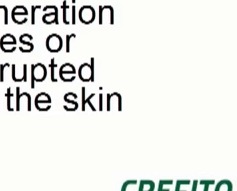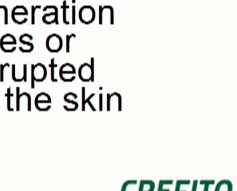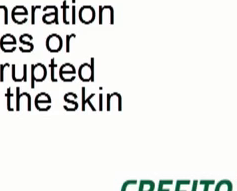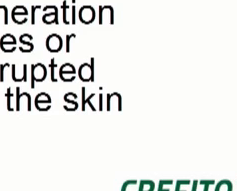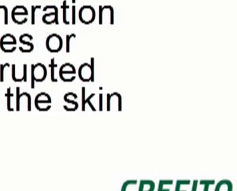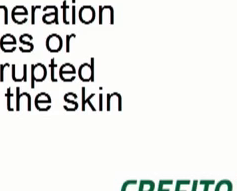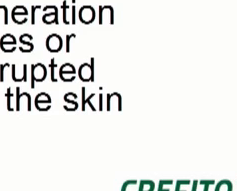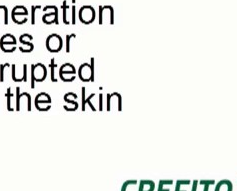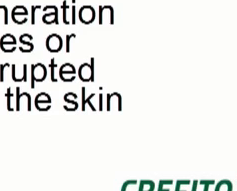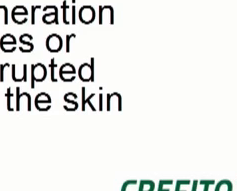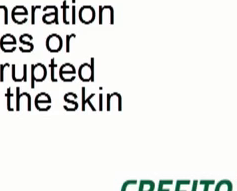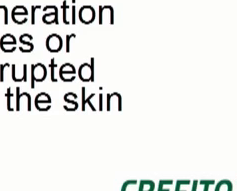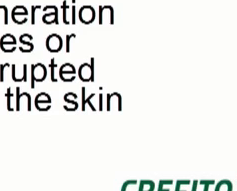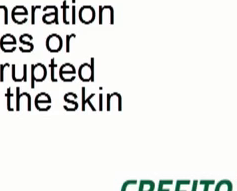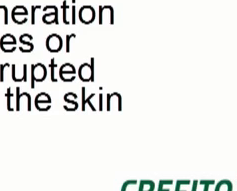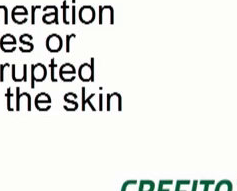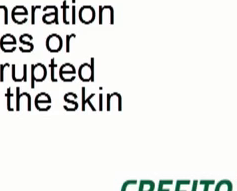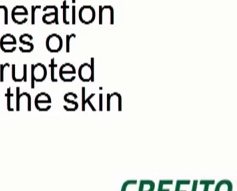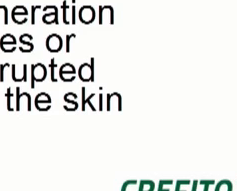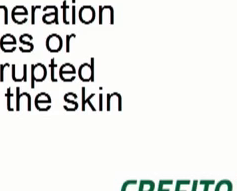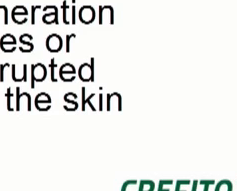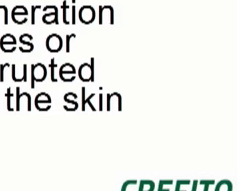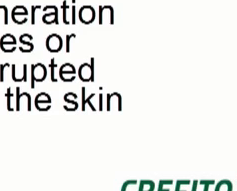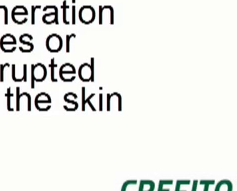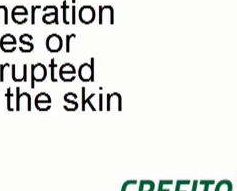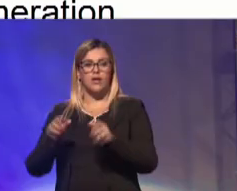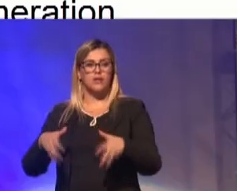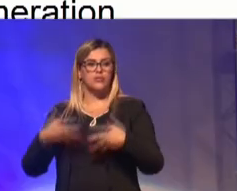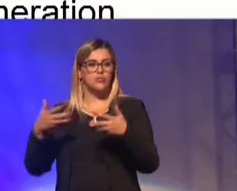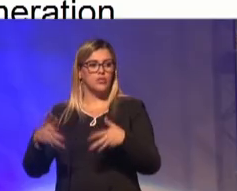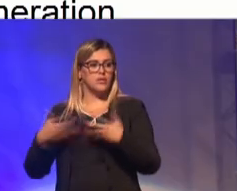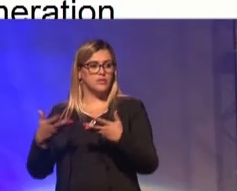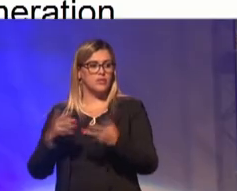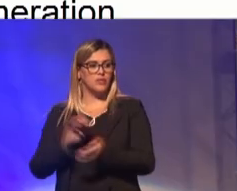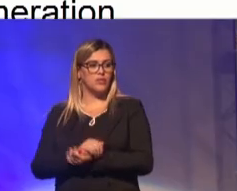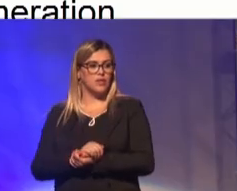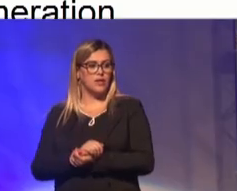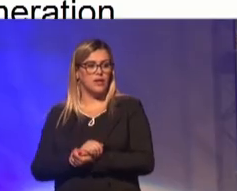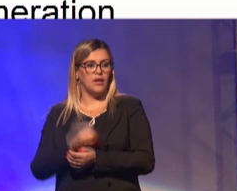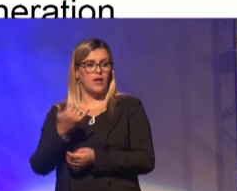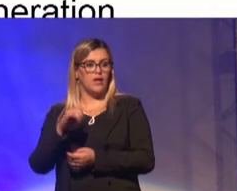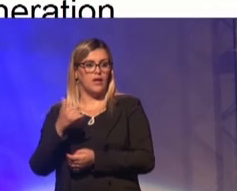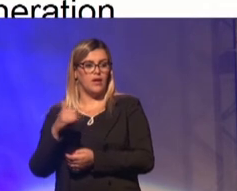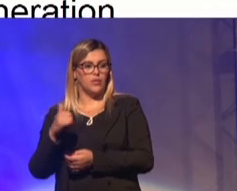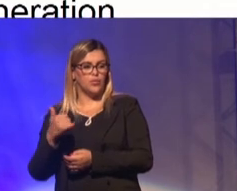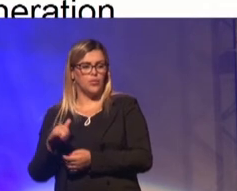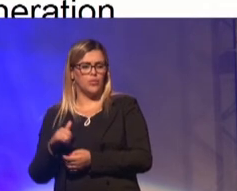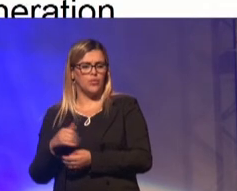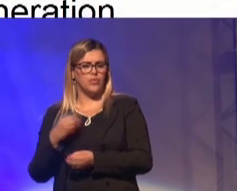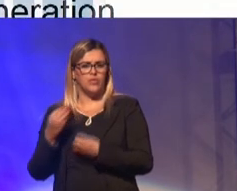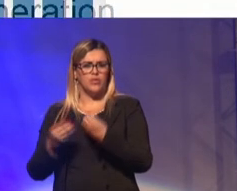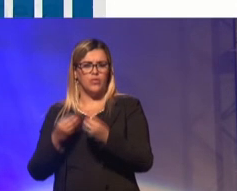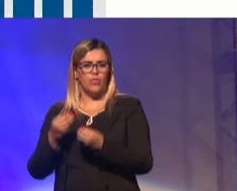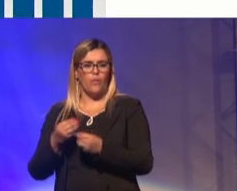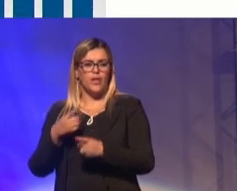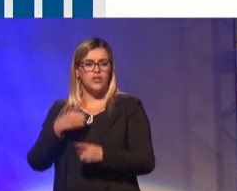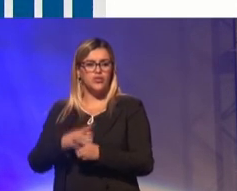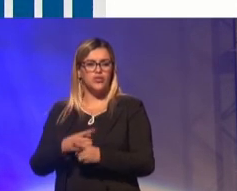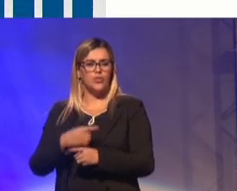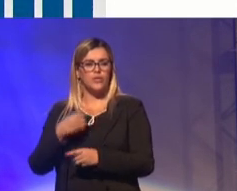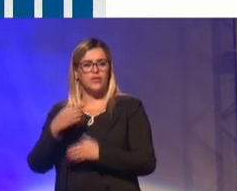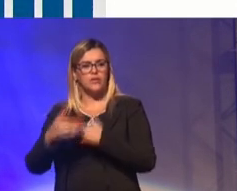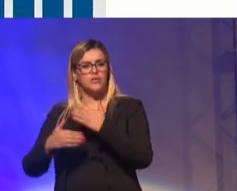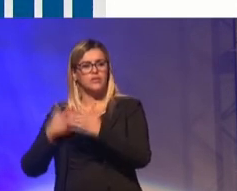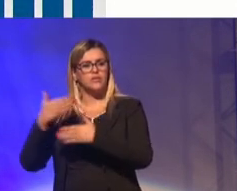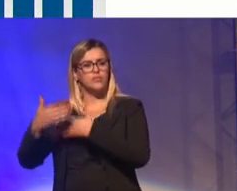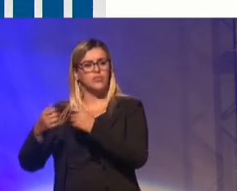em 1990, de estimulação, terapia com estimulação elétrica. E olha só o que a gente encontra ao